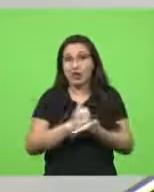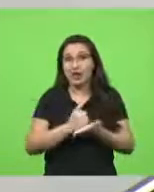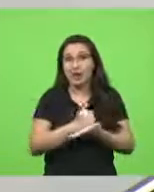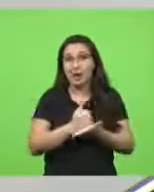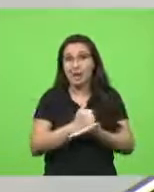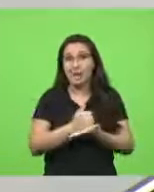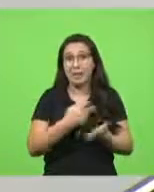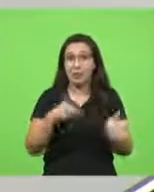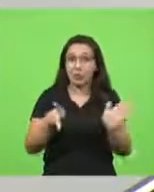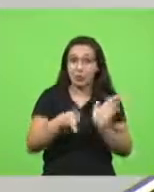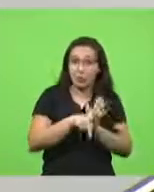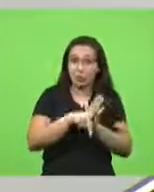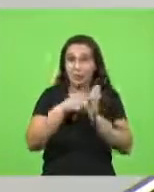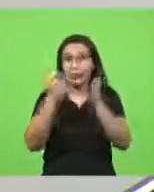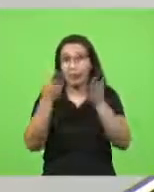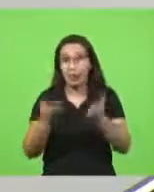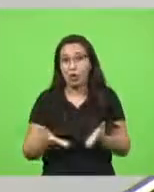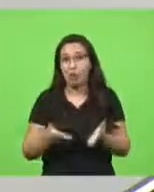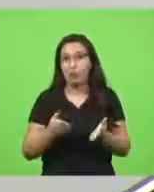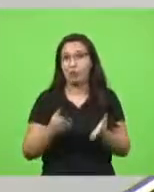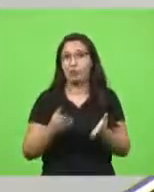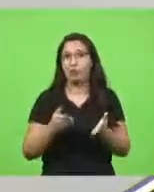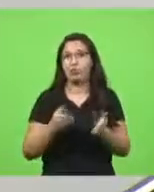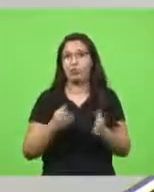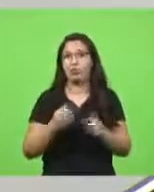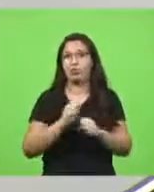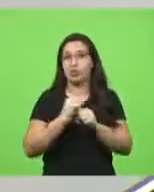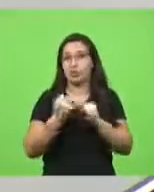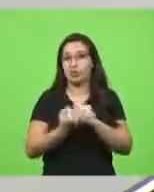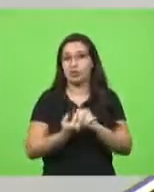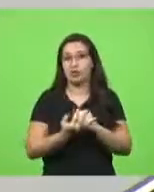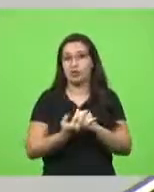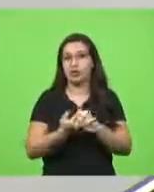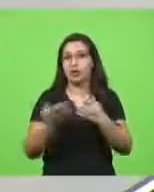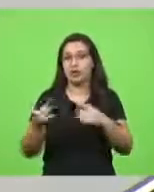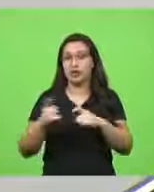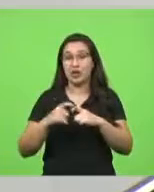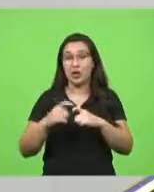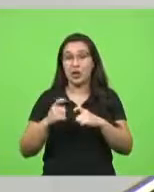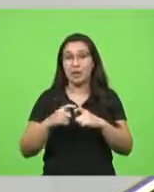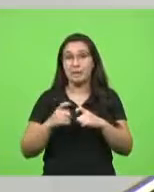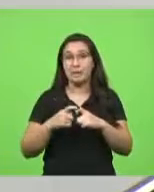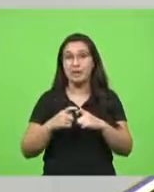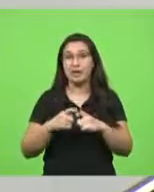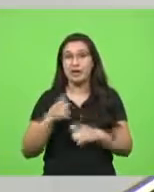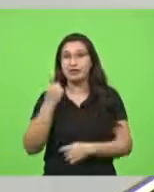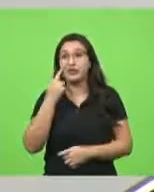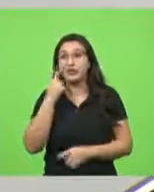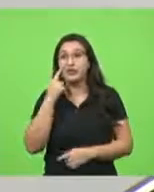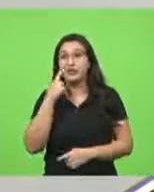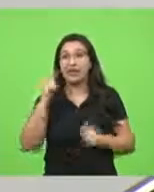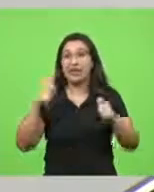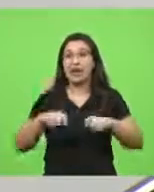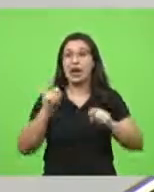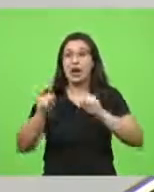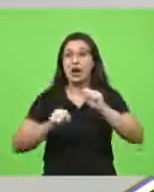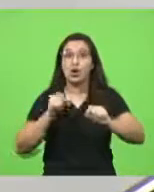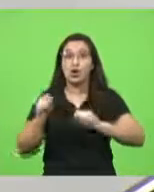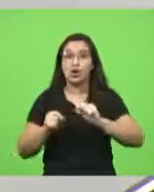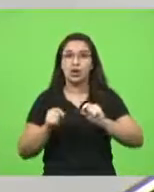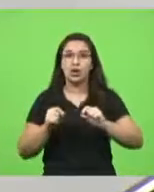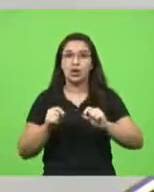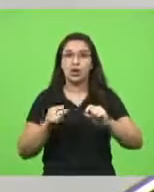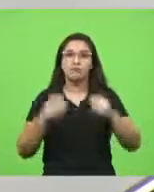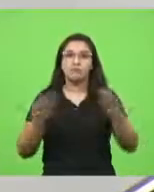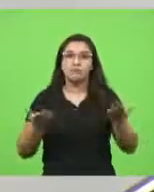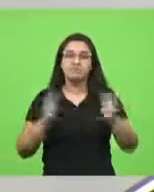para dizer um protocolo. Os médicos estão buscando aquilo que dá maior resultado. Mas, quando você chega lá